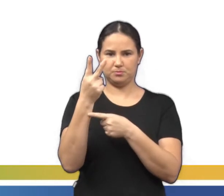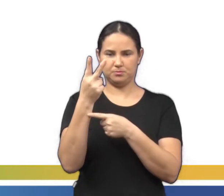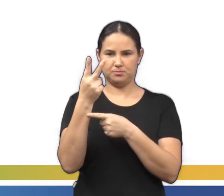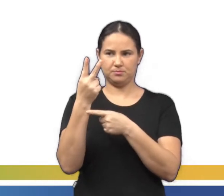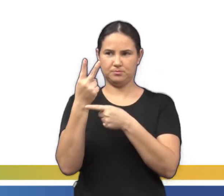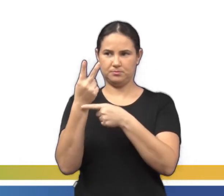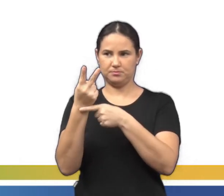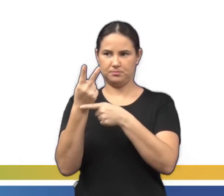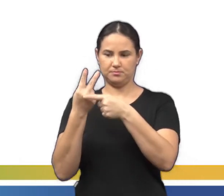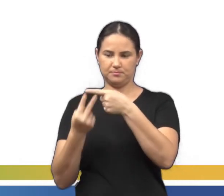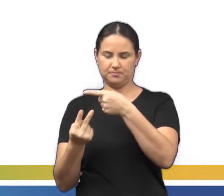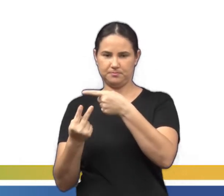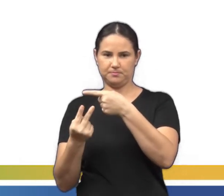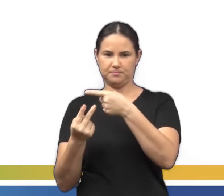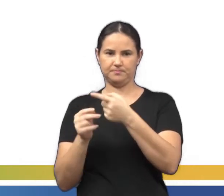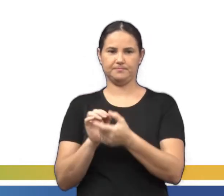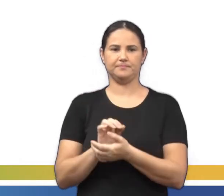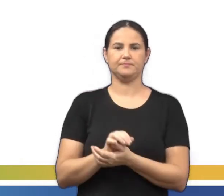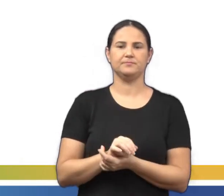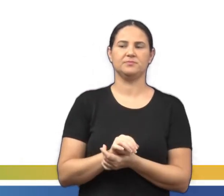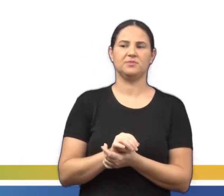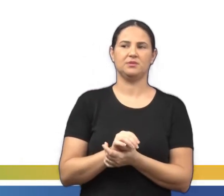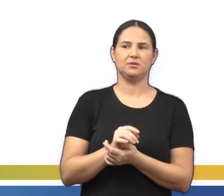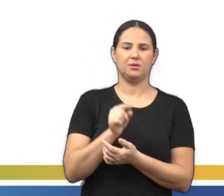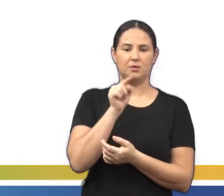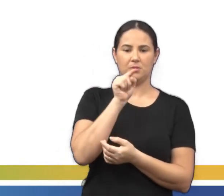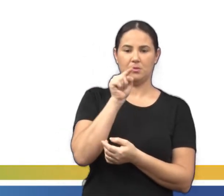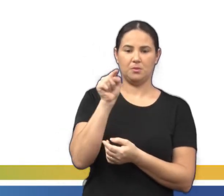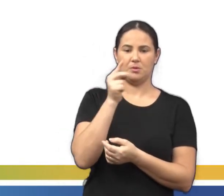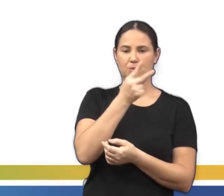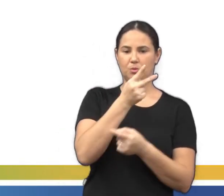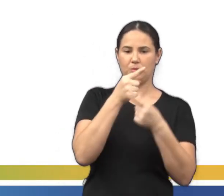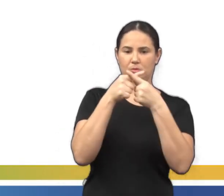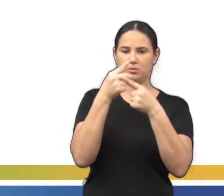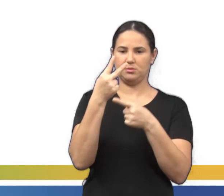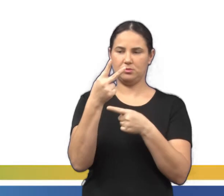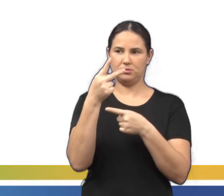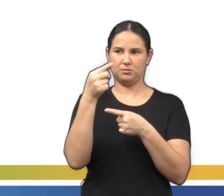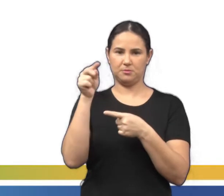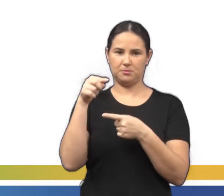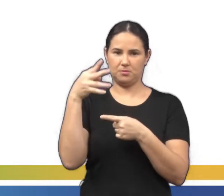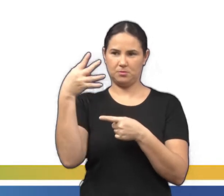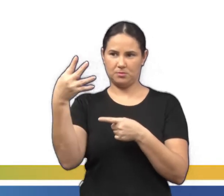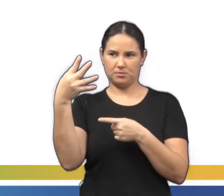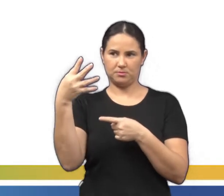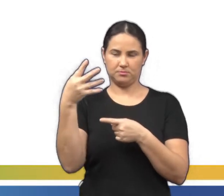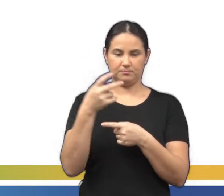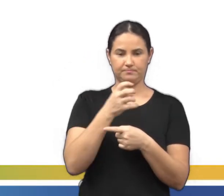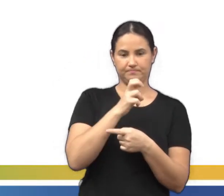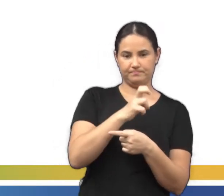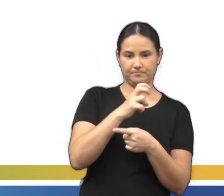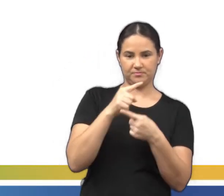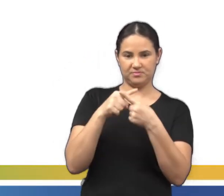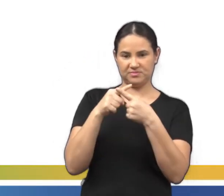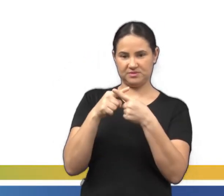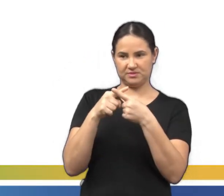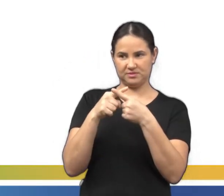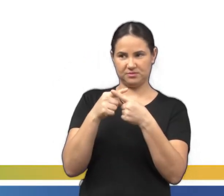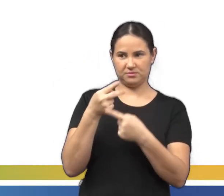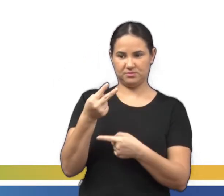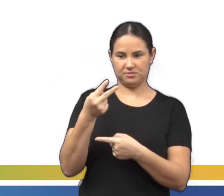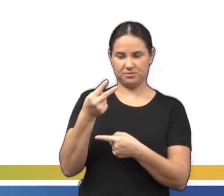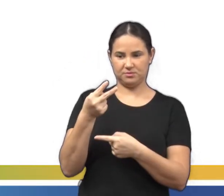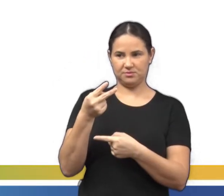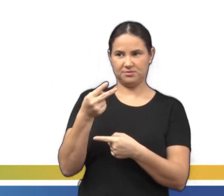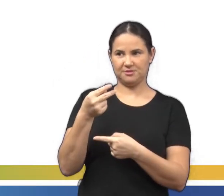por 2, 2 vezes 2 fica 4. 5 vezes 2 fica 10. Ah, já achei a resposta